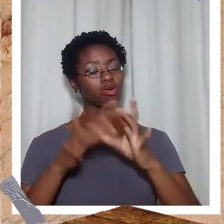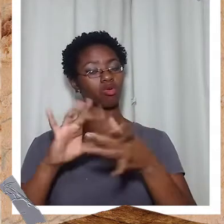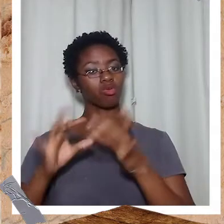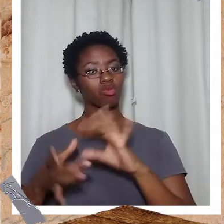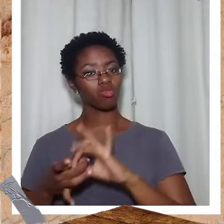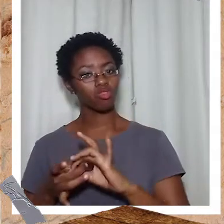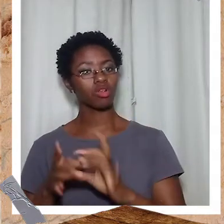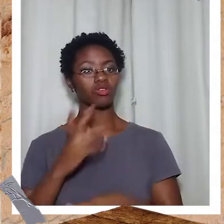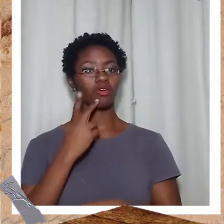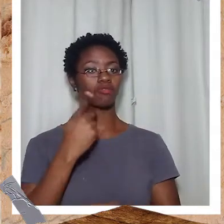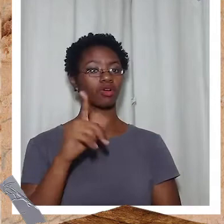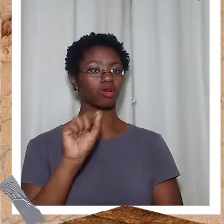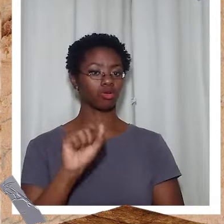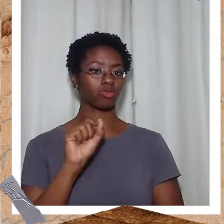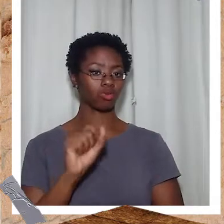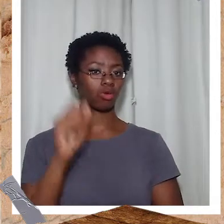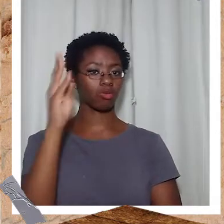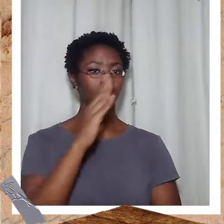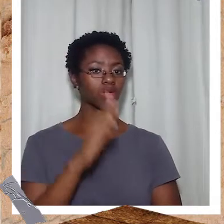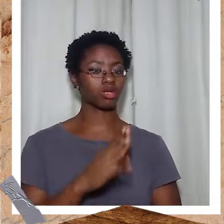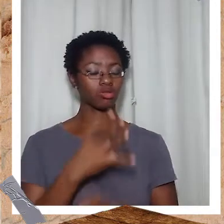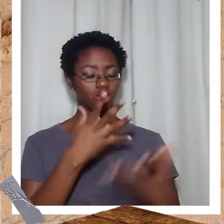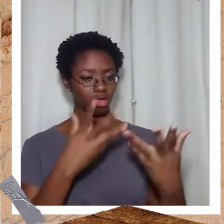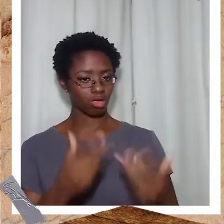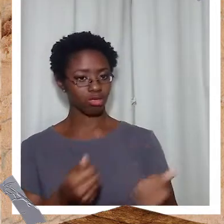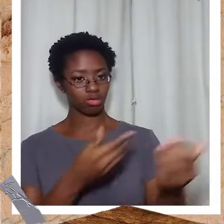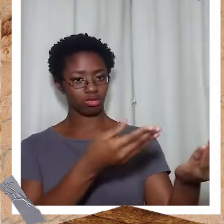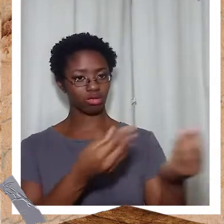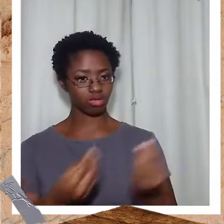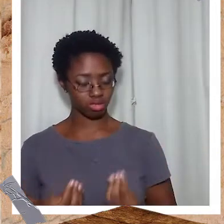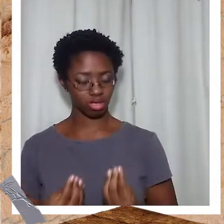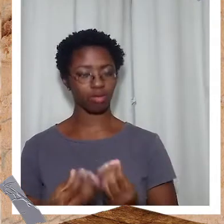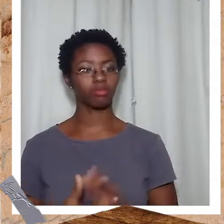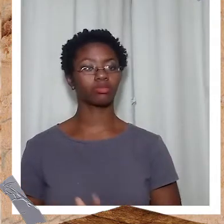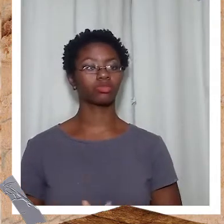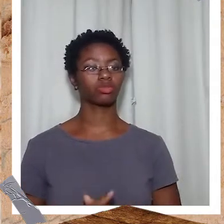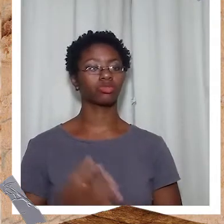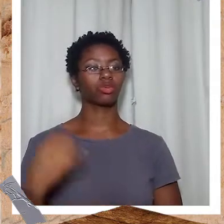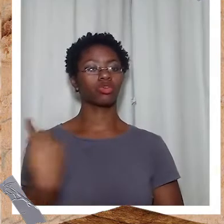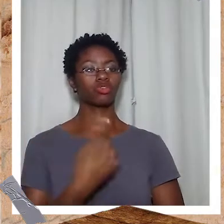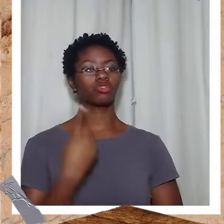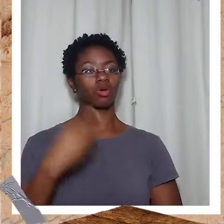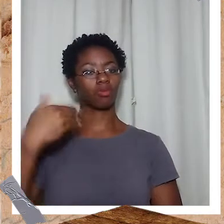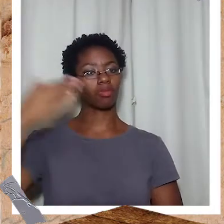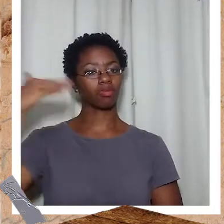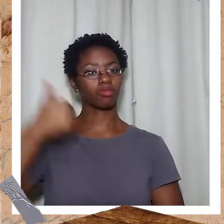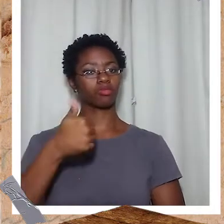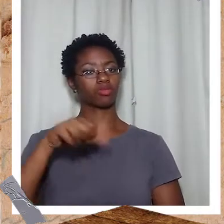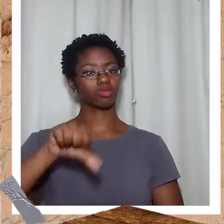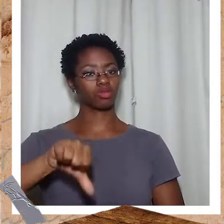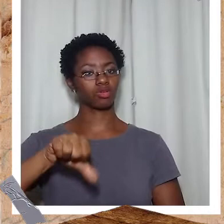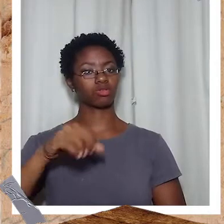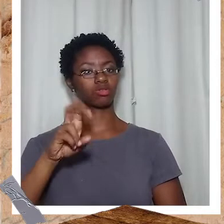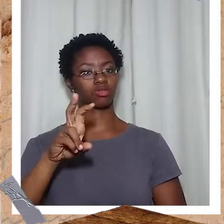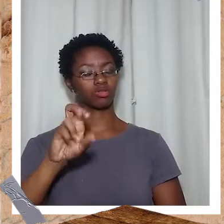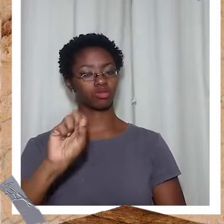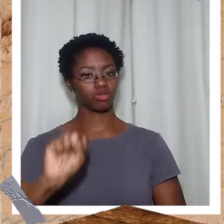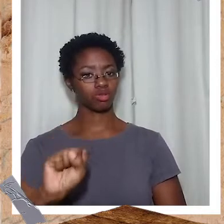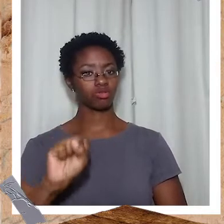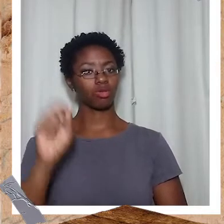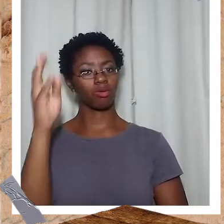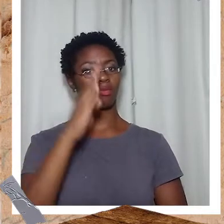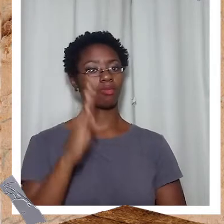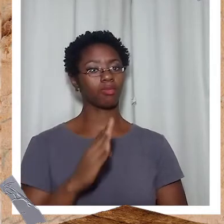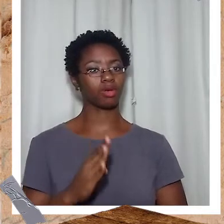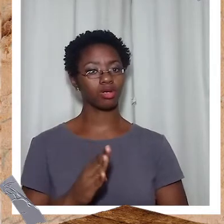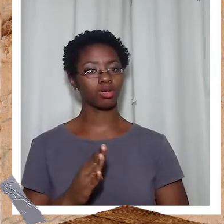o Brasil recebe, estávamos lá em 1958, quando esse Brasil